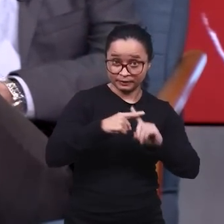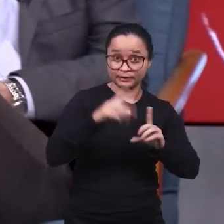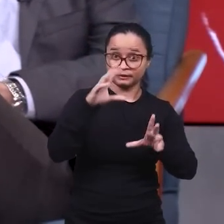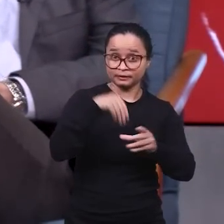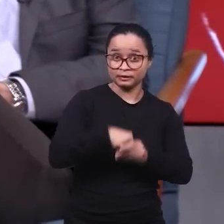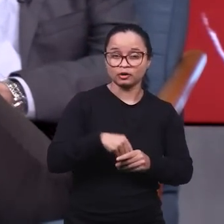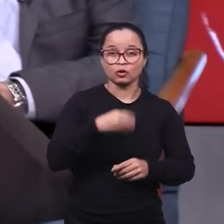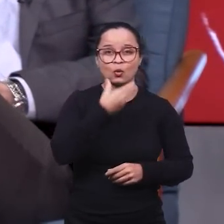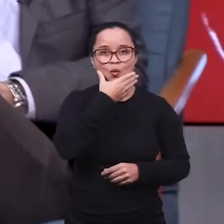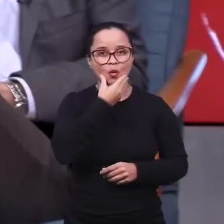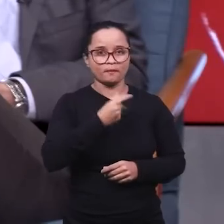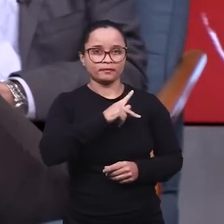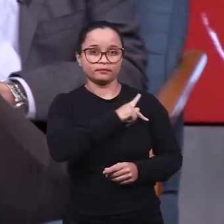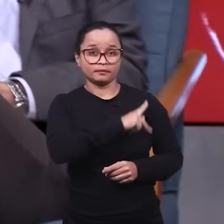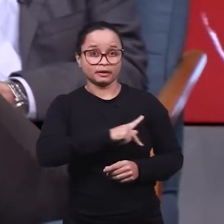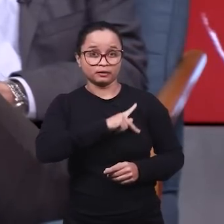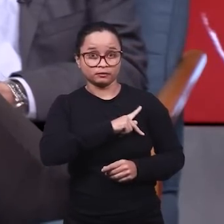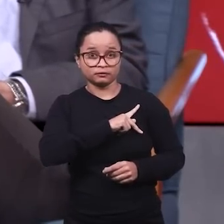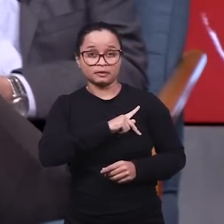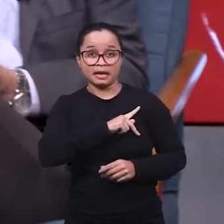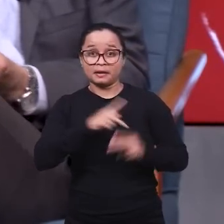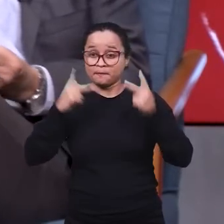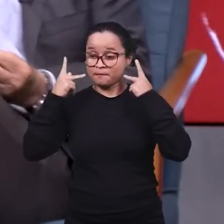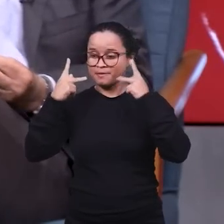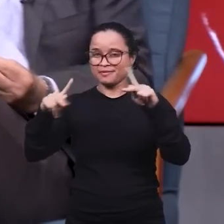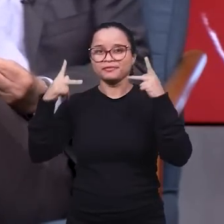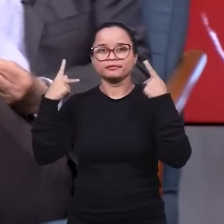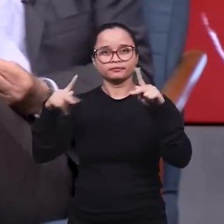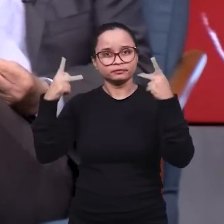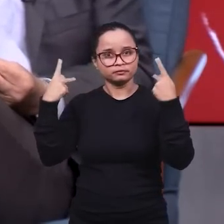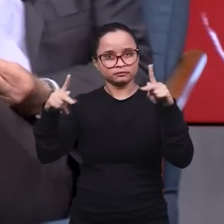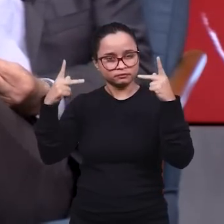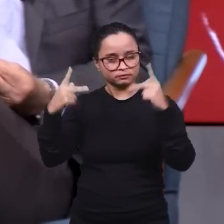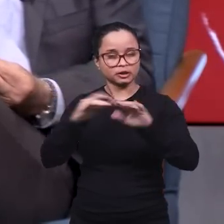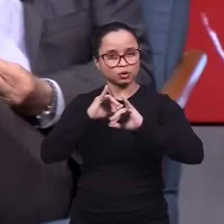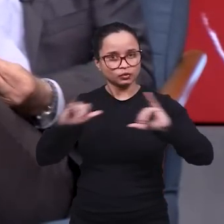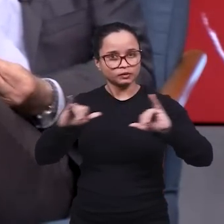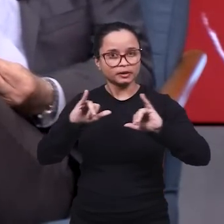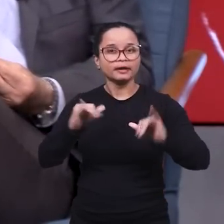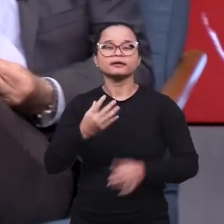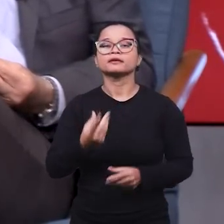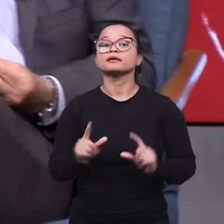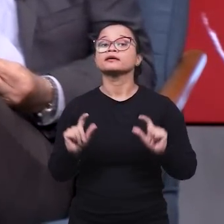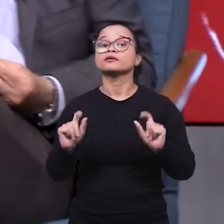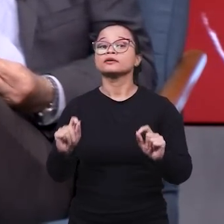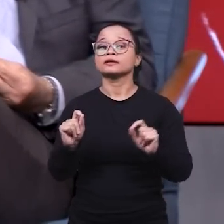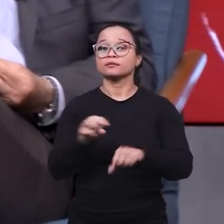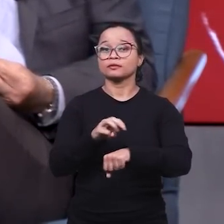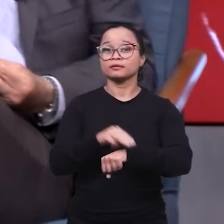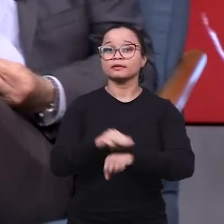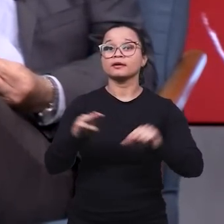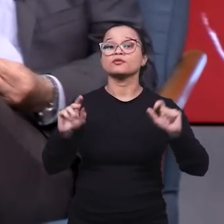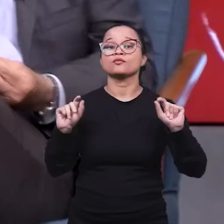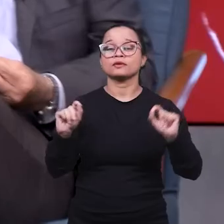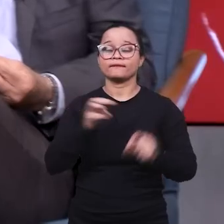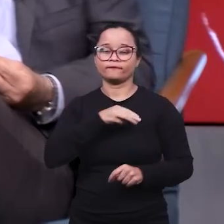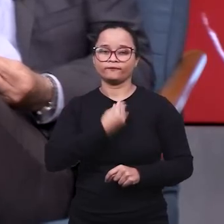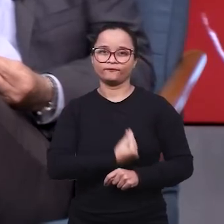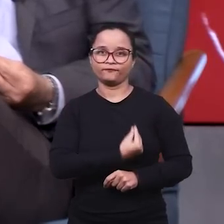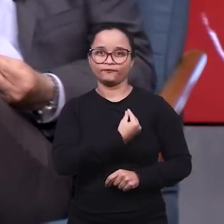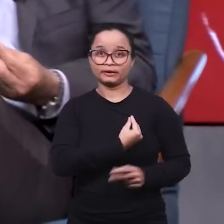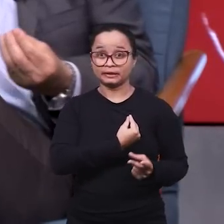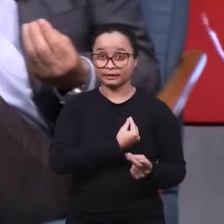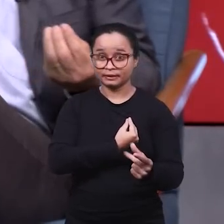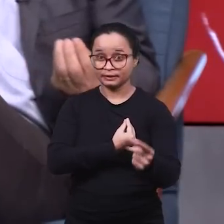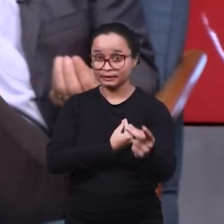que Paulo fala, que ele prega, é o ministério da vida eterna. Então, é por isso que ele é